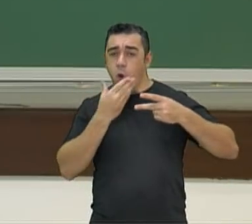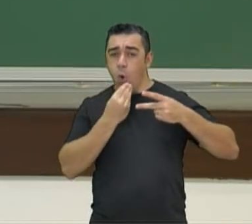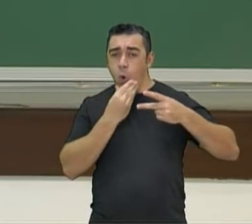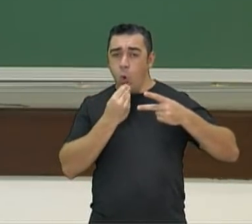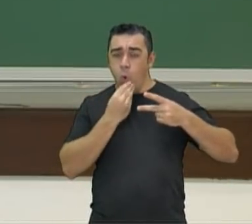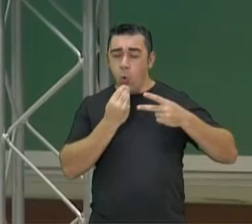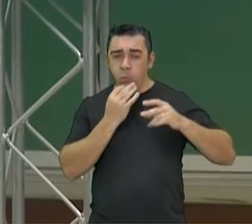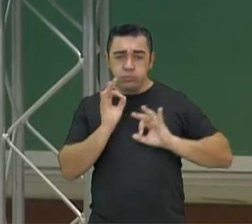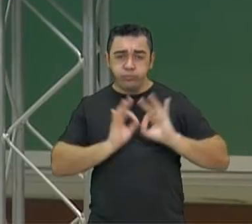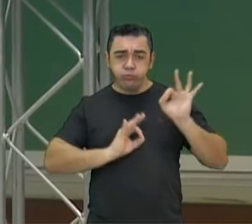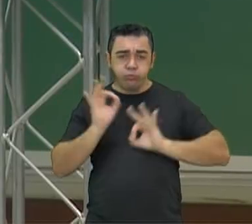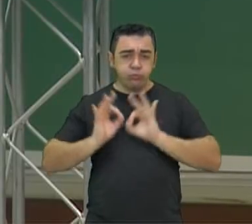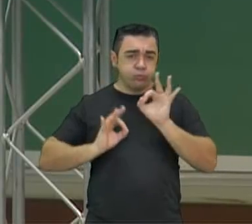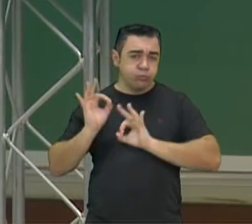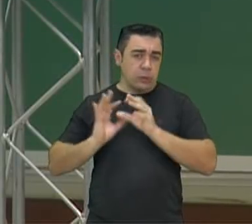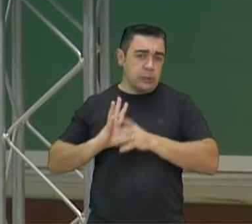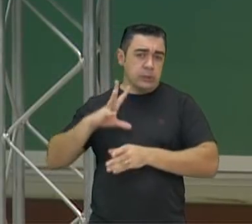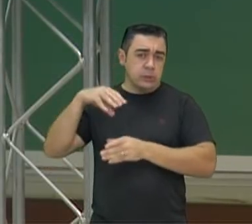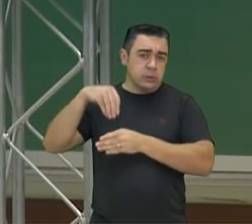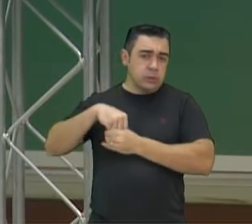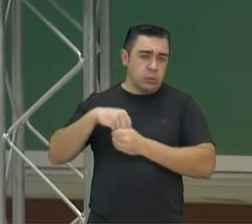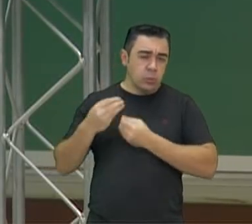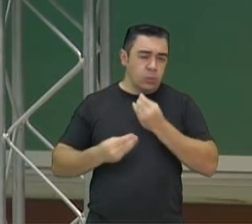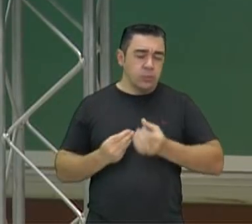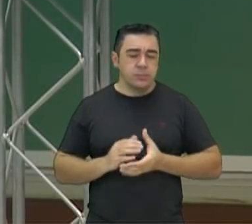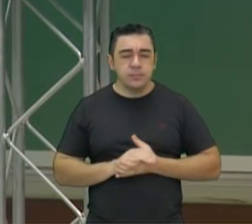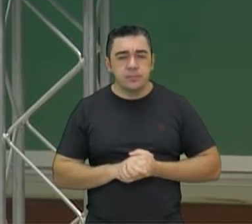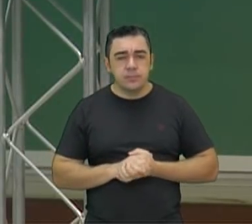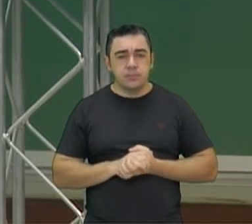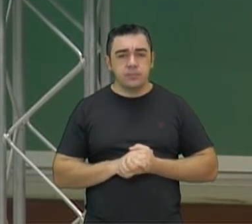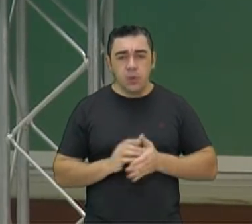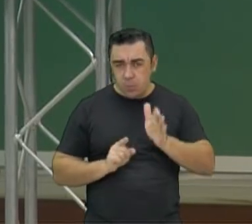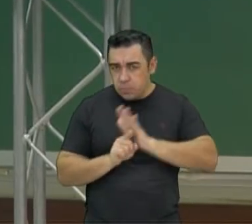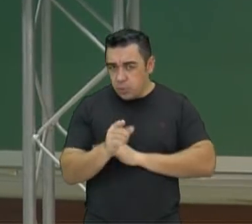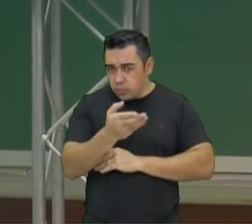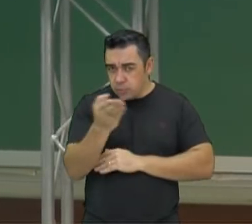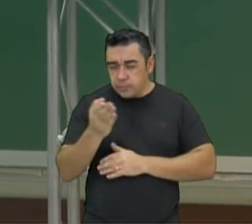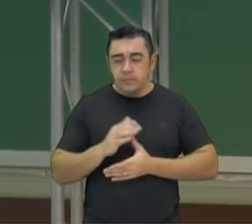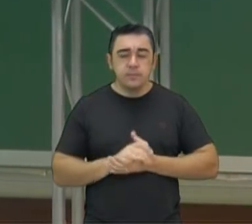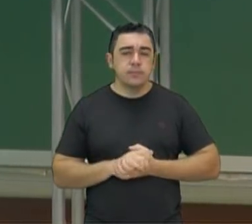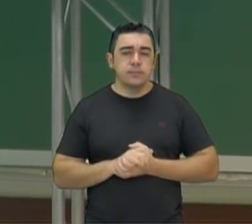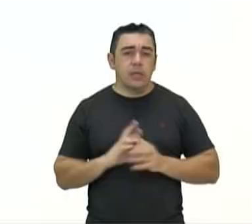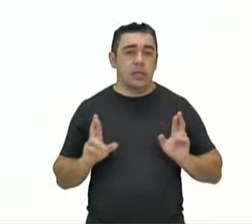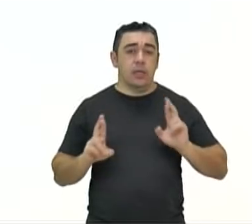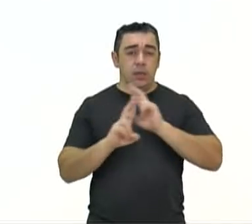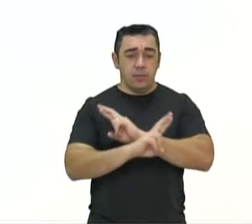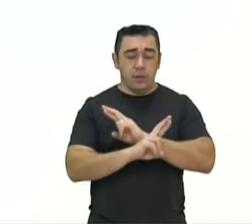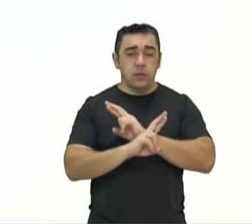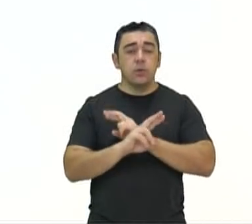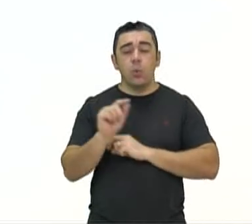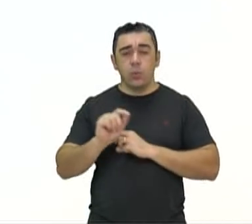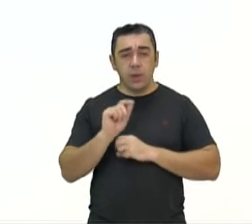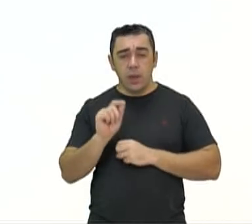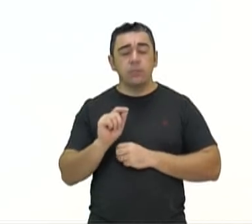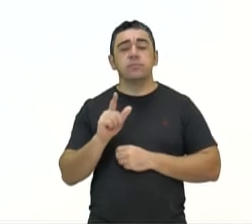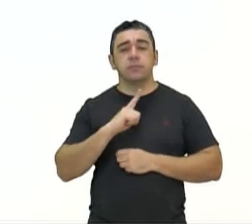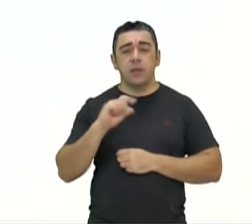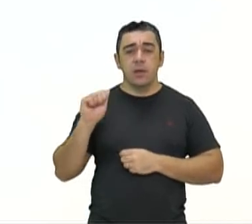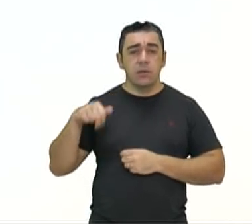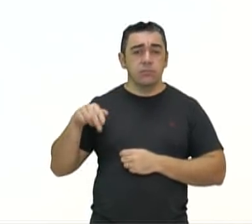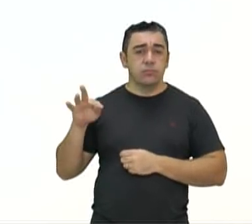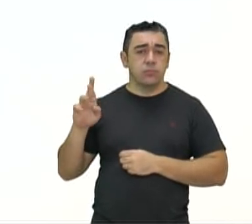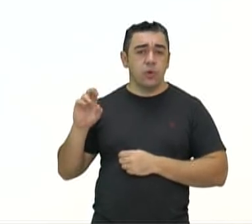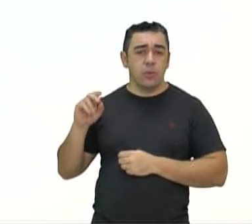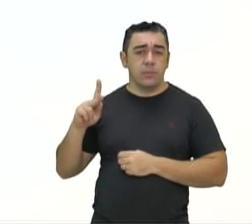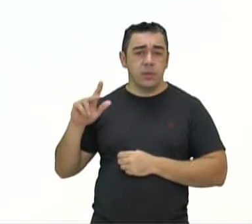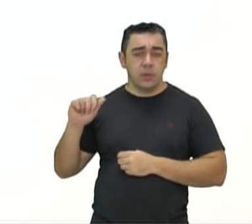dentro desse espaço, né? Esse espaço antrópico. Vamos fazer um quiz aí? A relação antrópica na transformação e